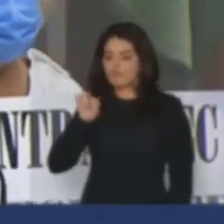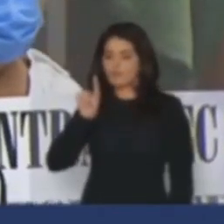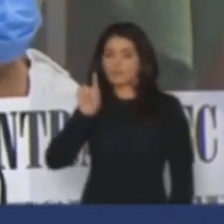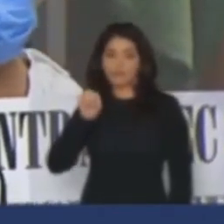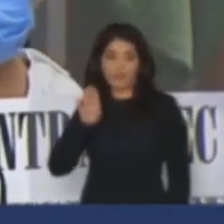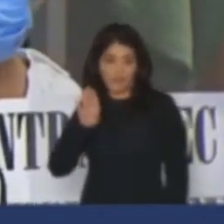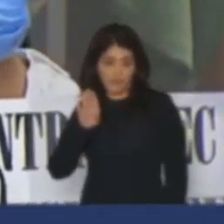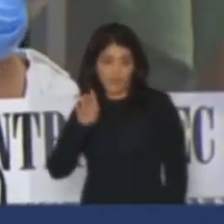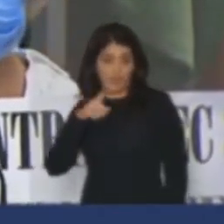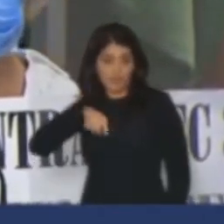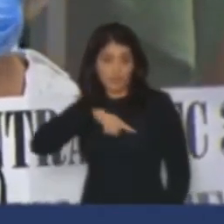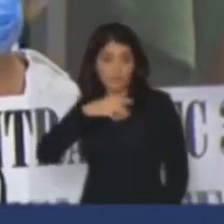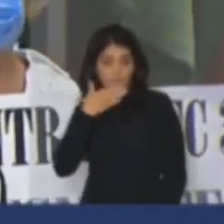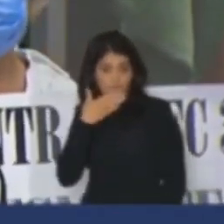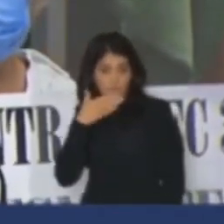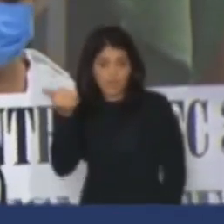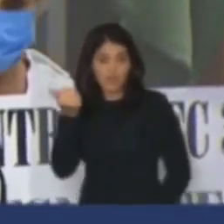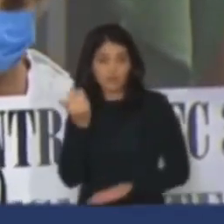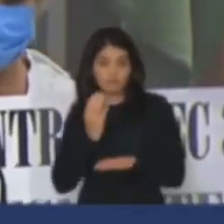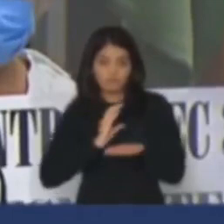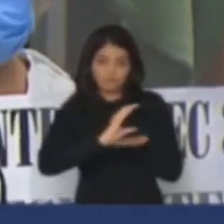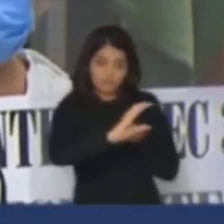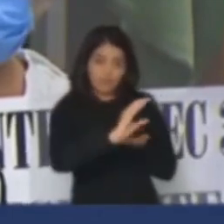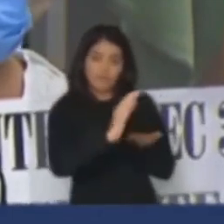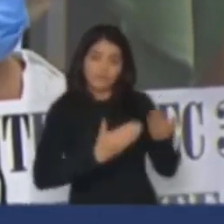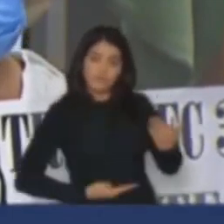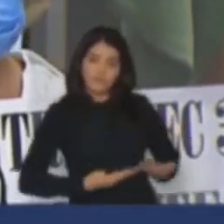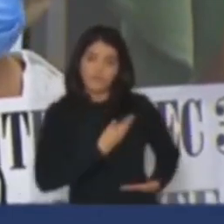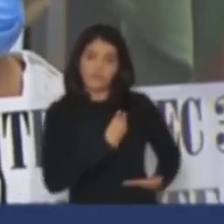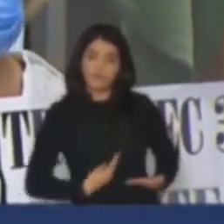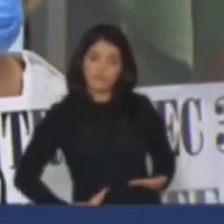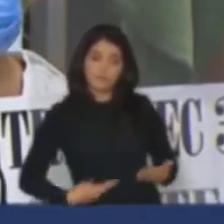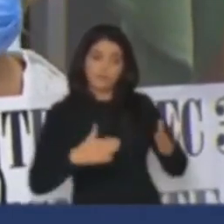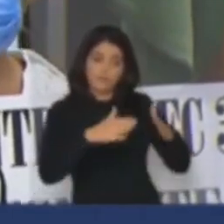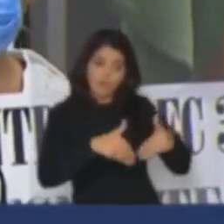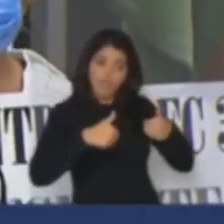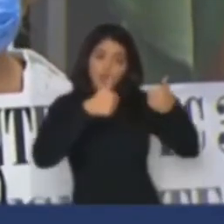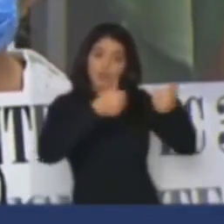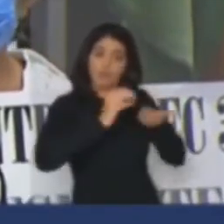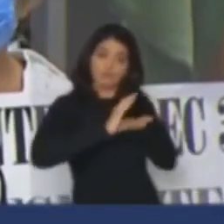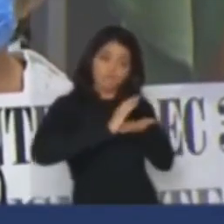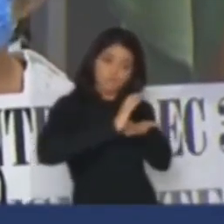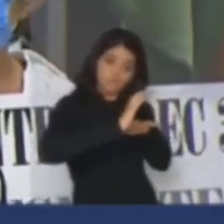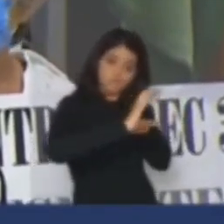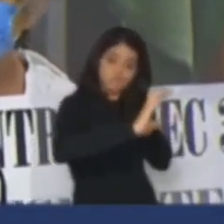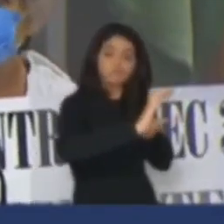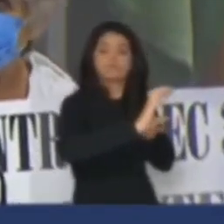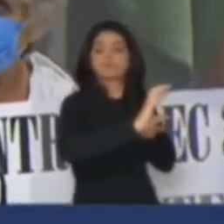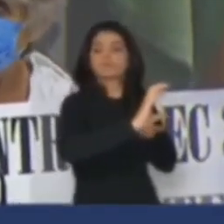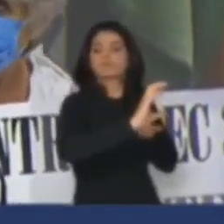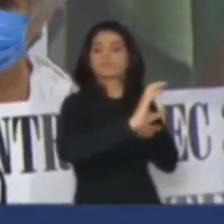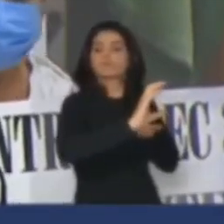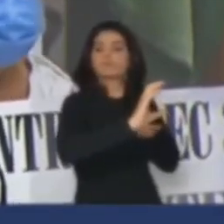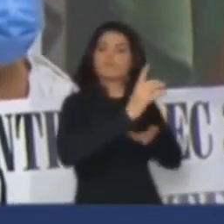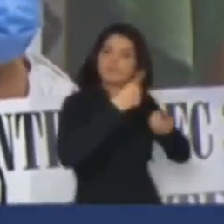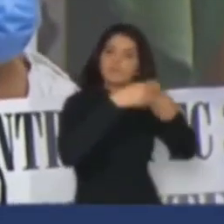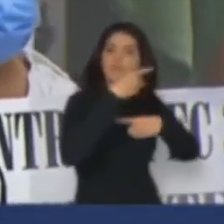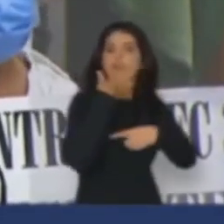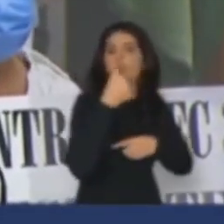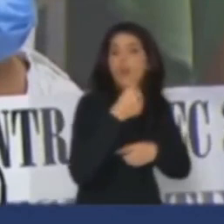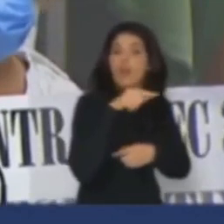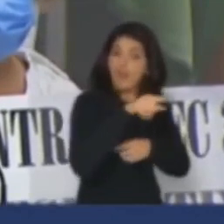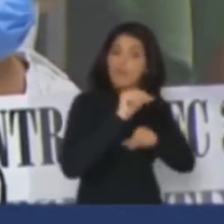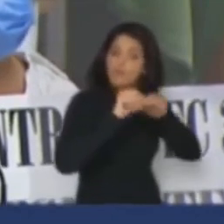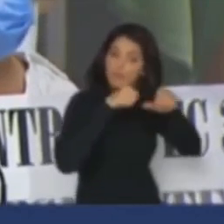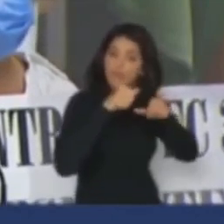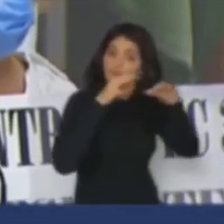onde nós melhoramos a prestação de serviço público, melhorando o Fundo de Desenvolvimento e Manutenção da Educação Básica. Isso é